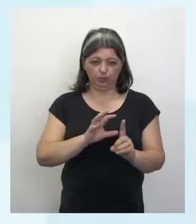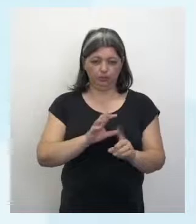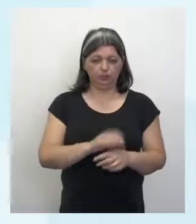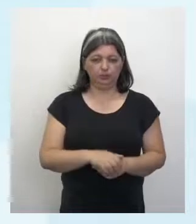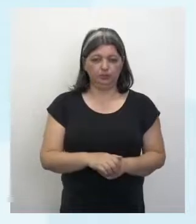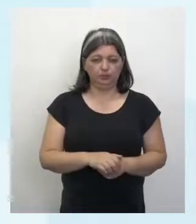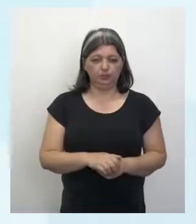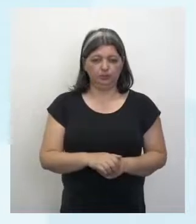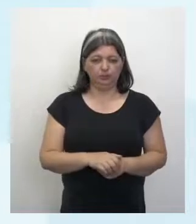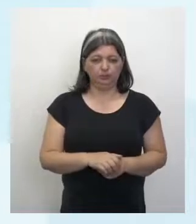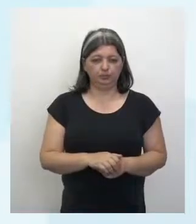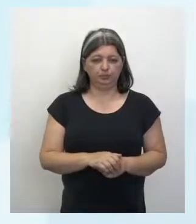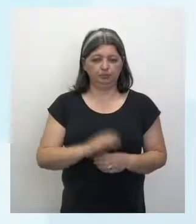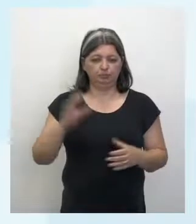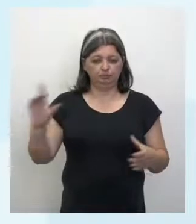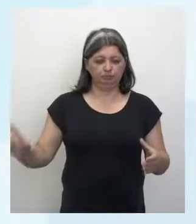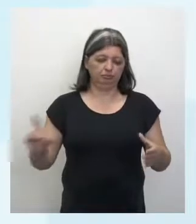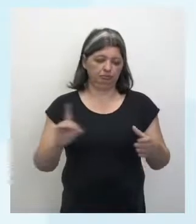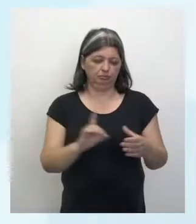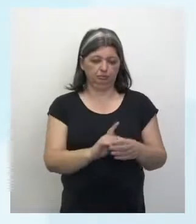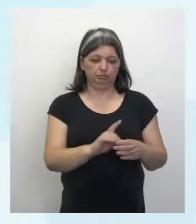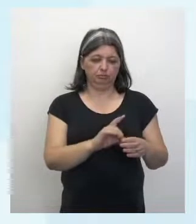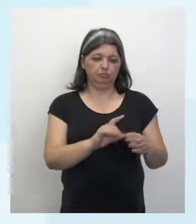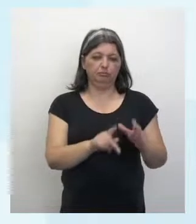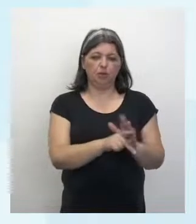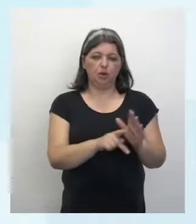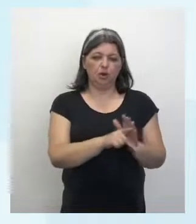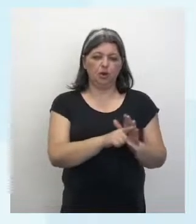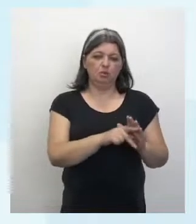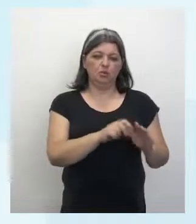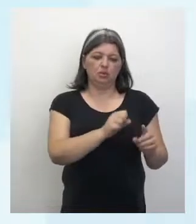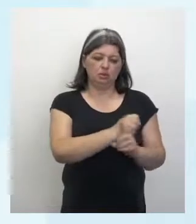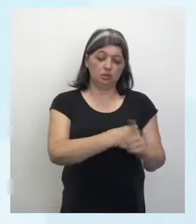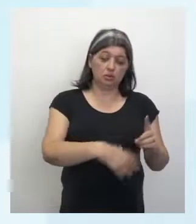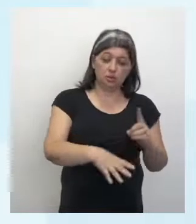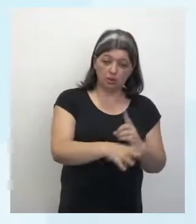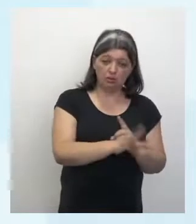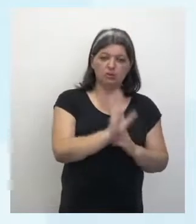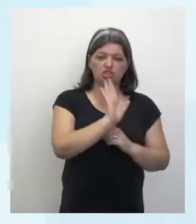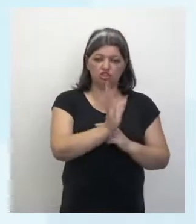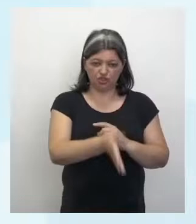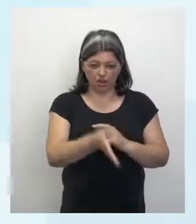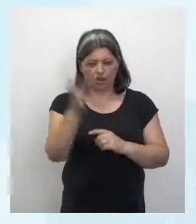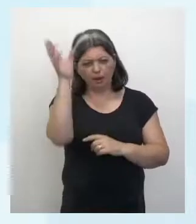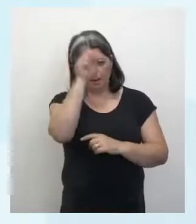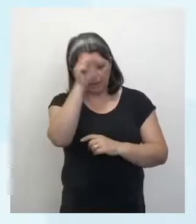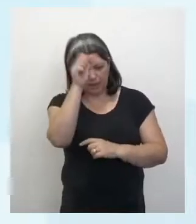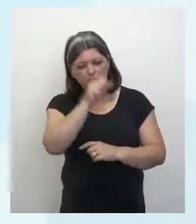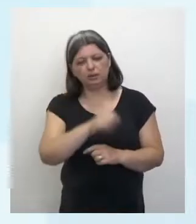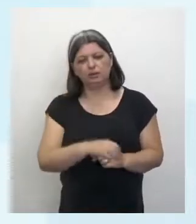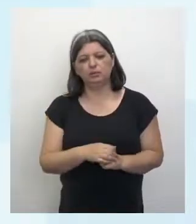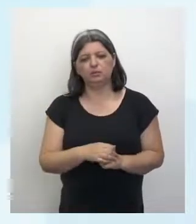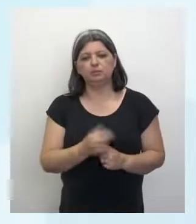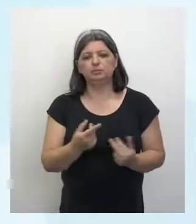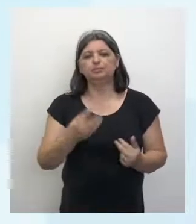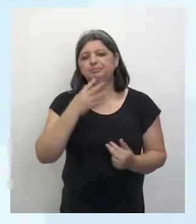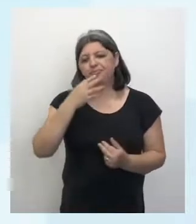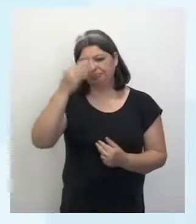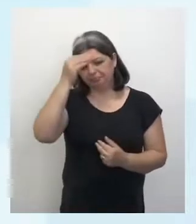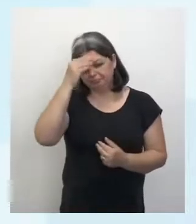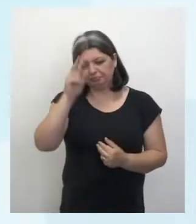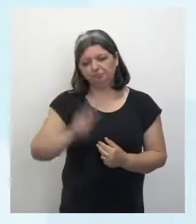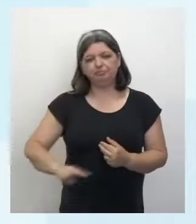ele é introduzido no ambiente social. Então, ele é socializado, ele passa por uma questão de aprendizagem, né? Conhecimento de valores, o que é